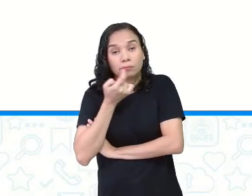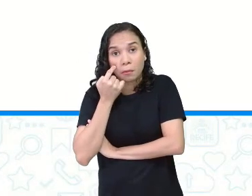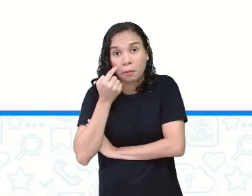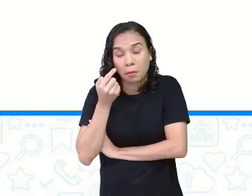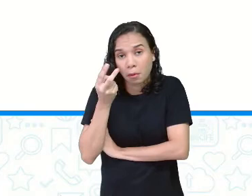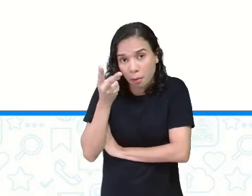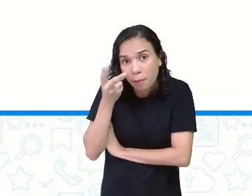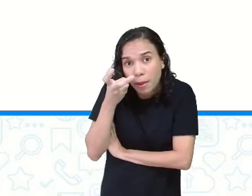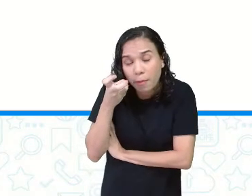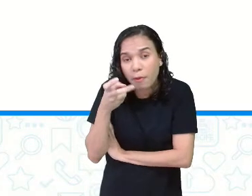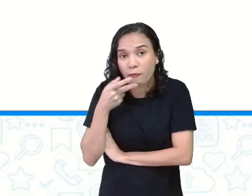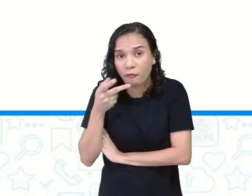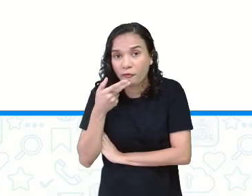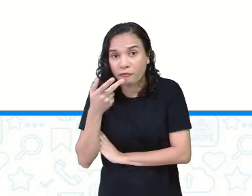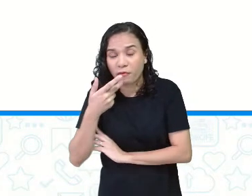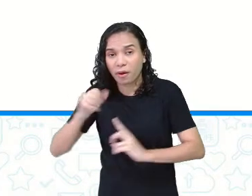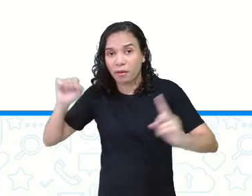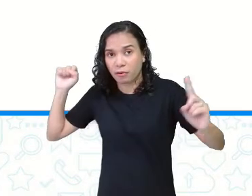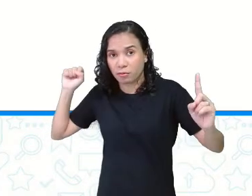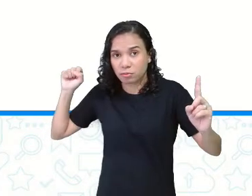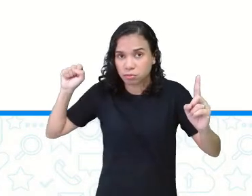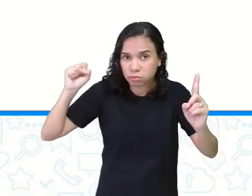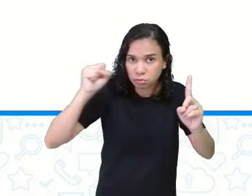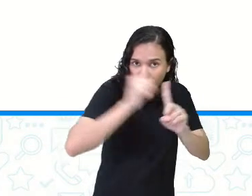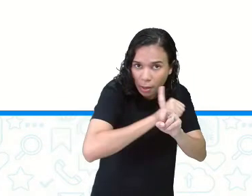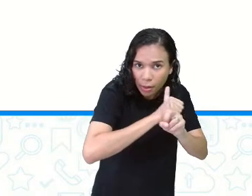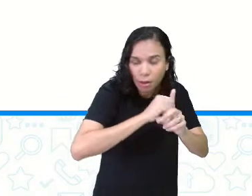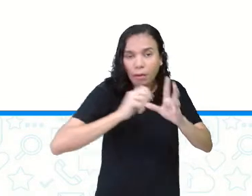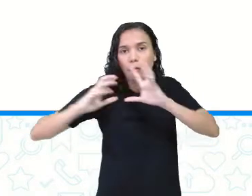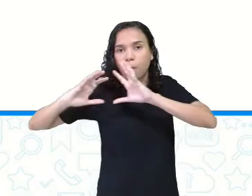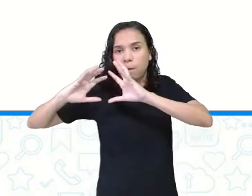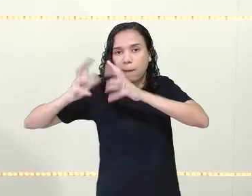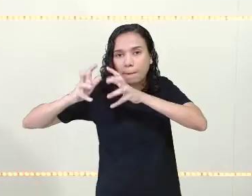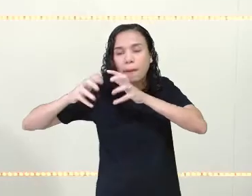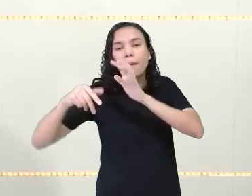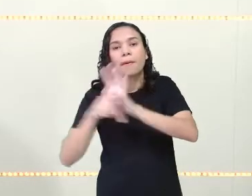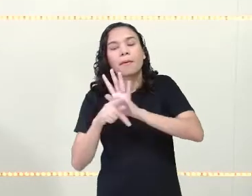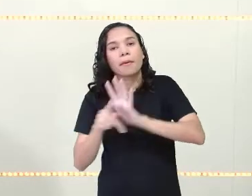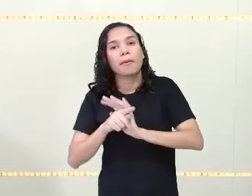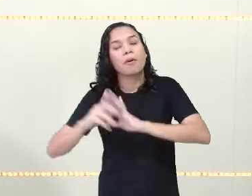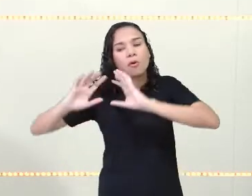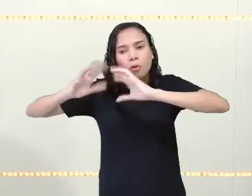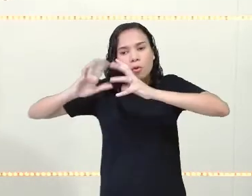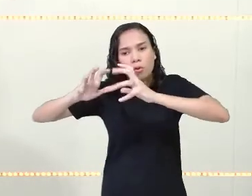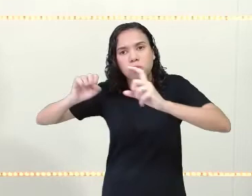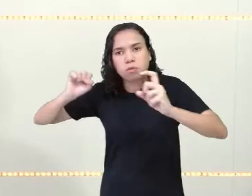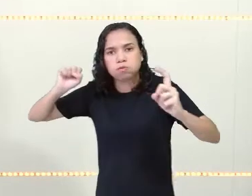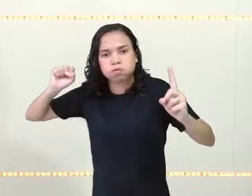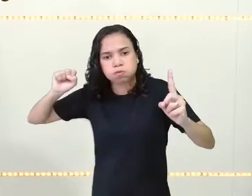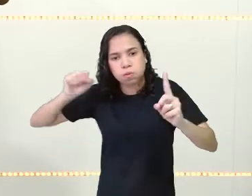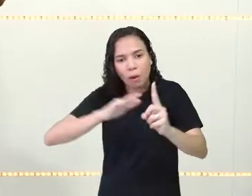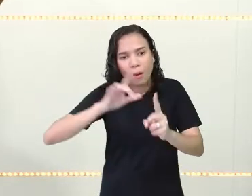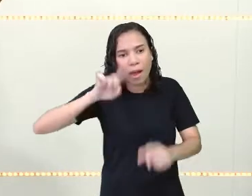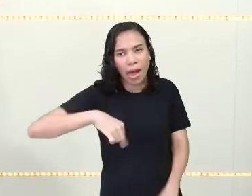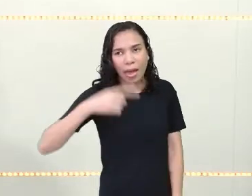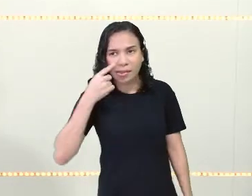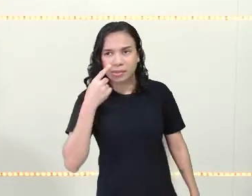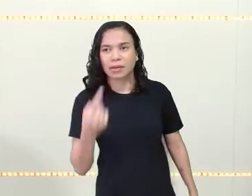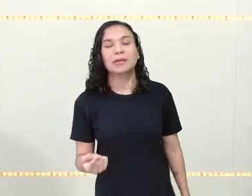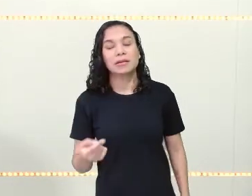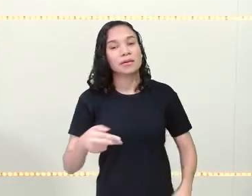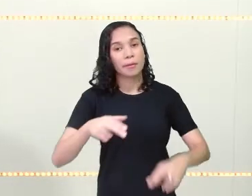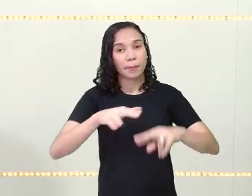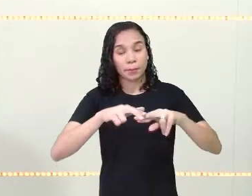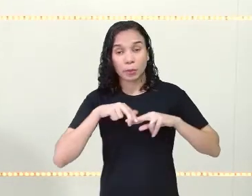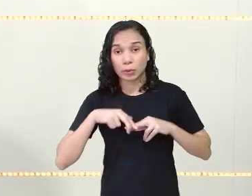leitura que se falava da queimada, não foi? Já começou o texto dizendo assim, queimada é assim. Então,